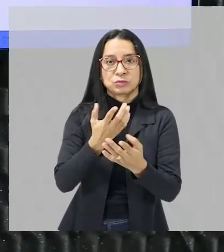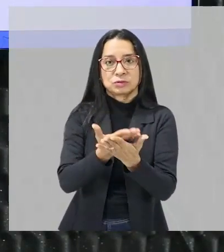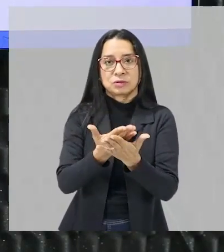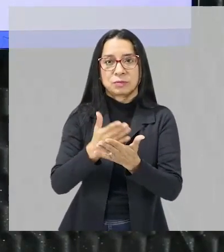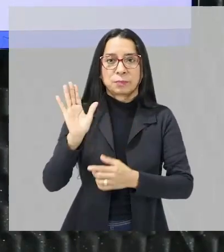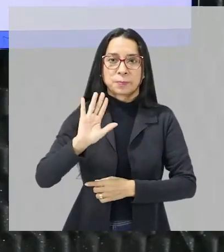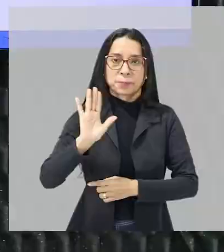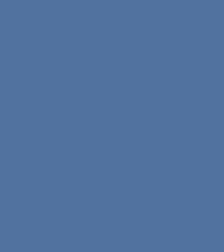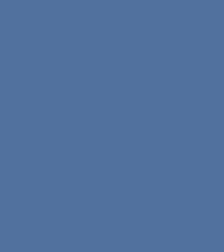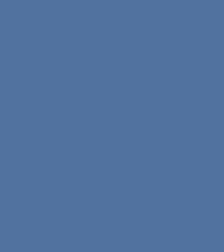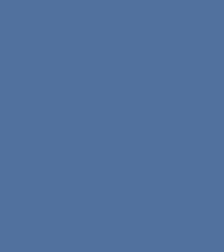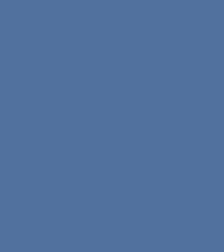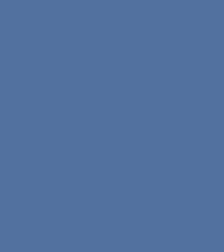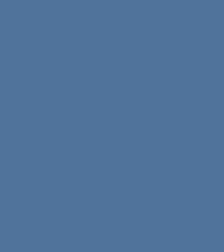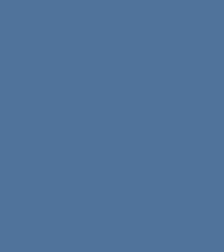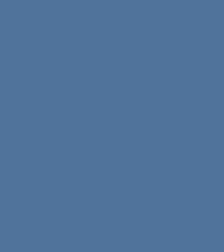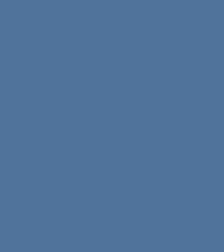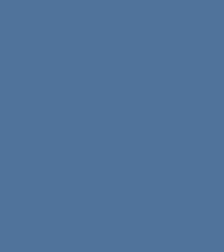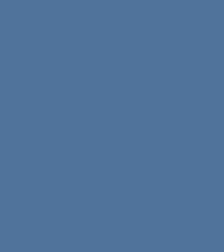tchau.